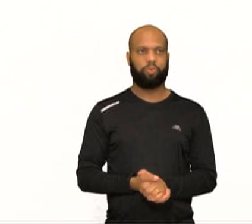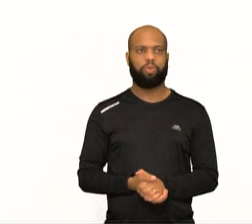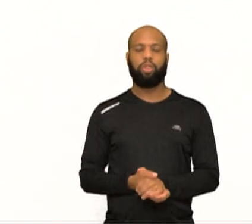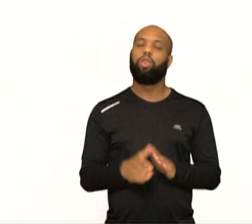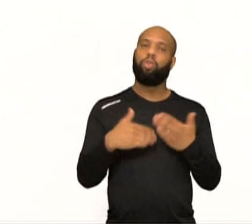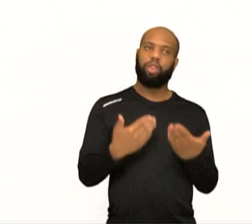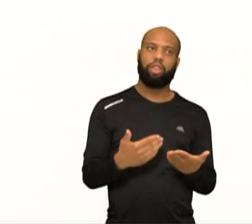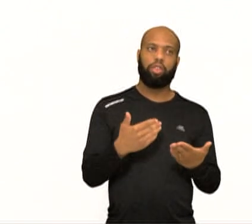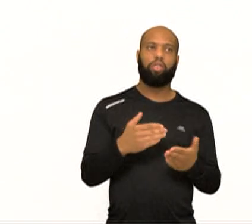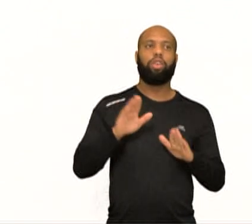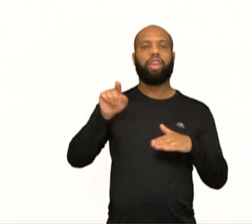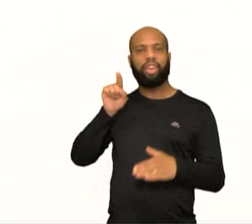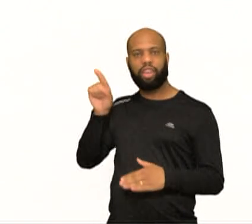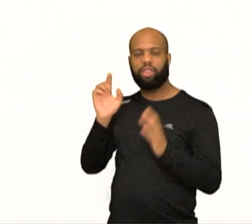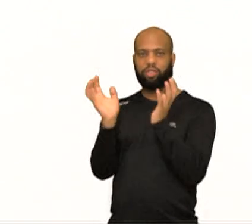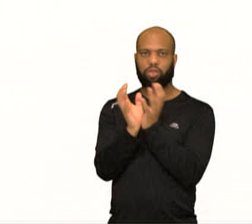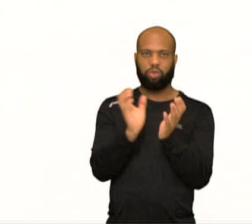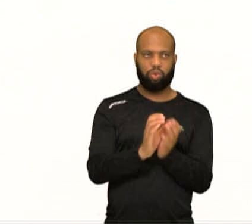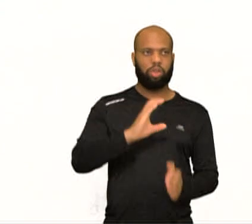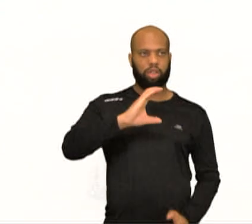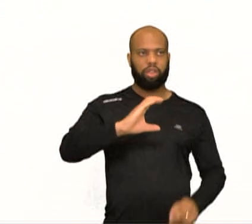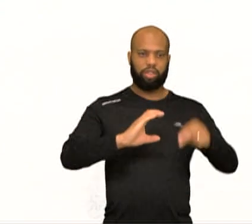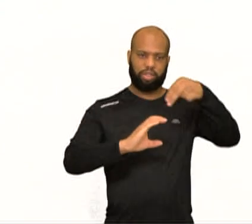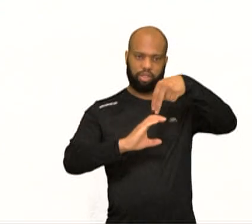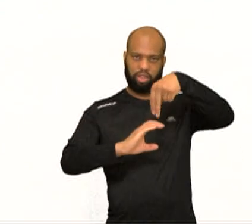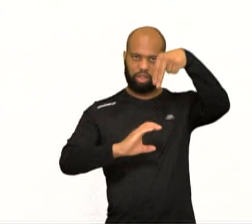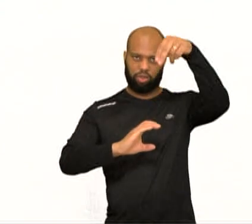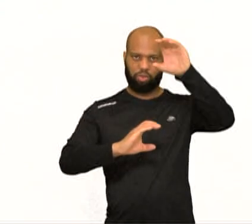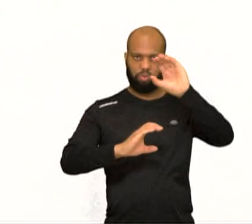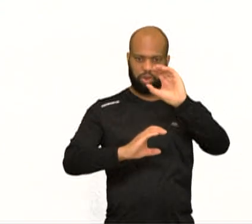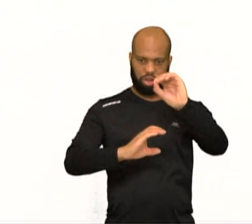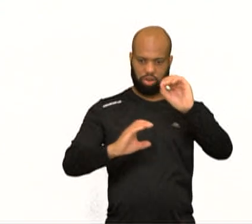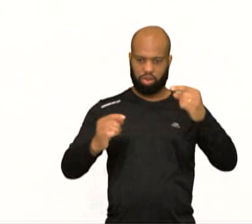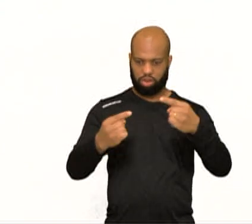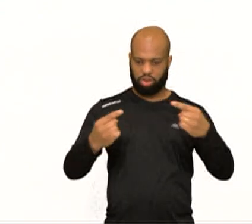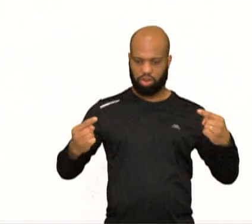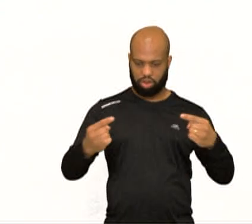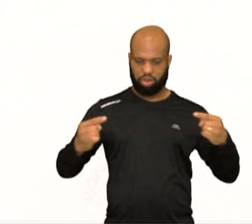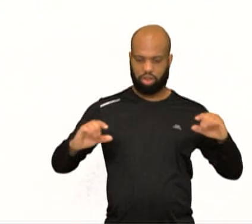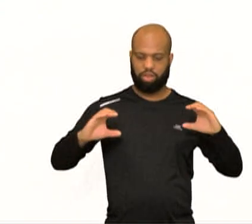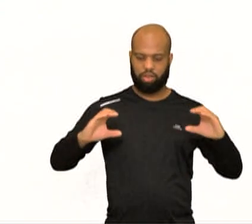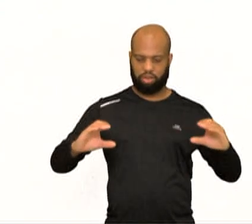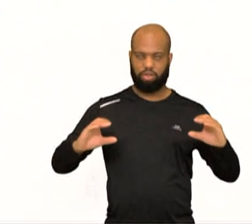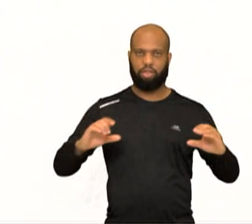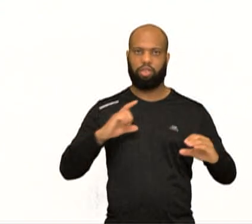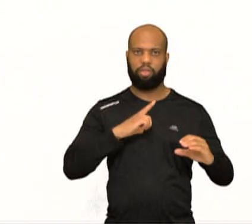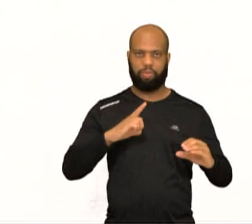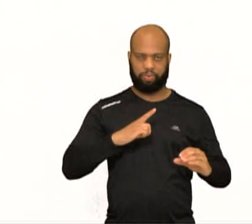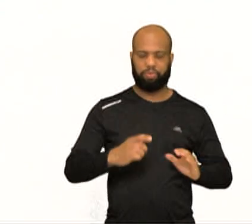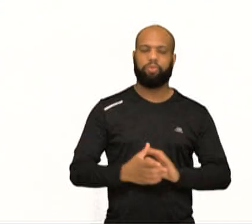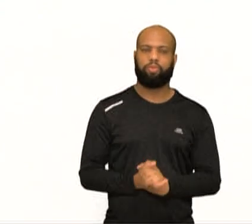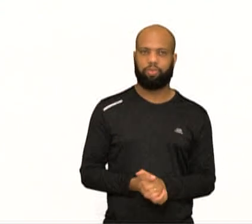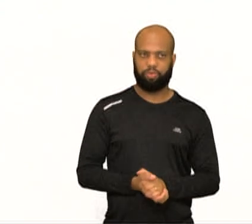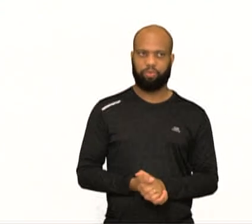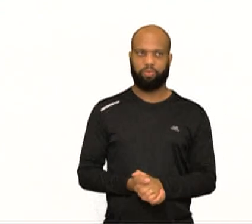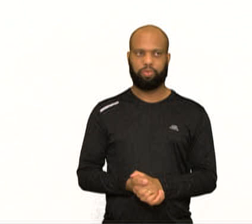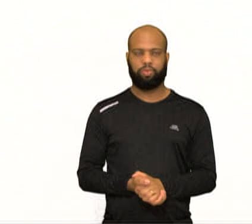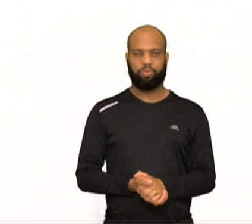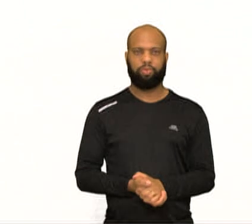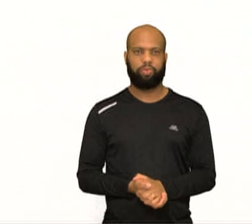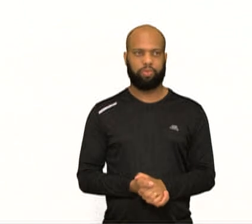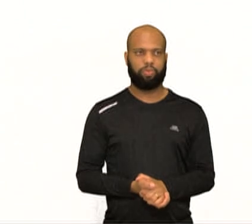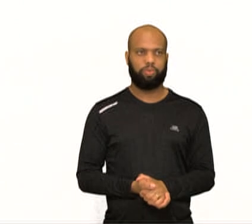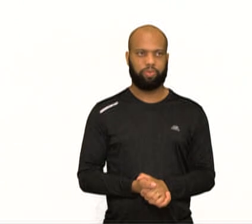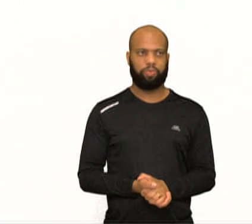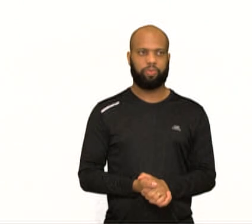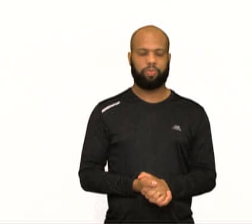As cetonas, então, é isso, são substâncias orgânicas que têm o grupo carbonila em um carbono